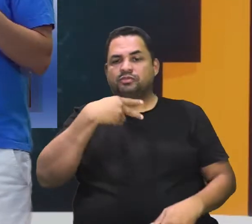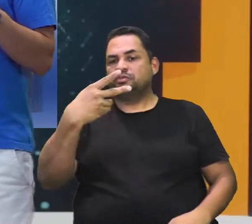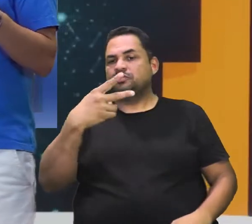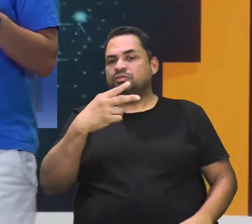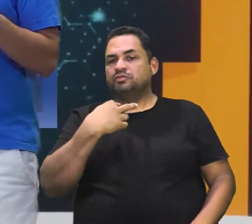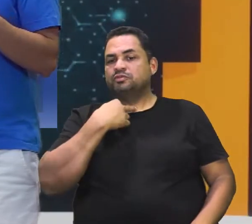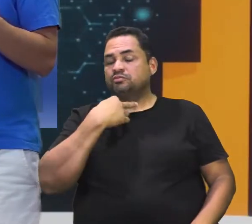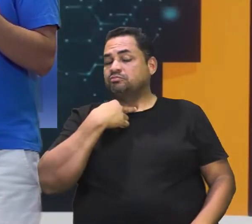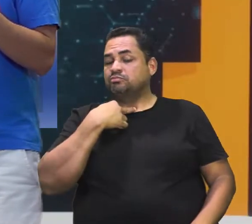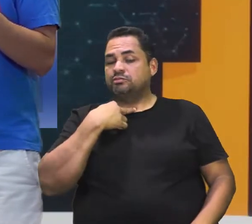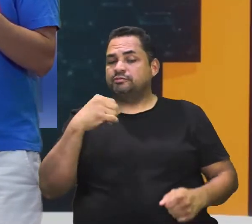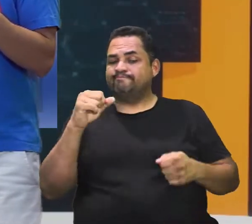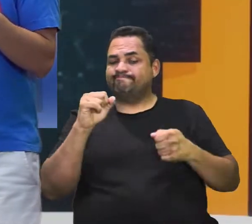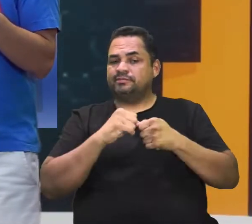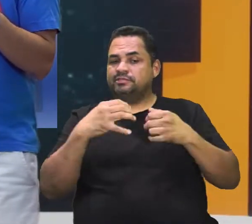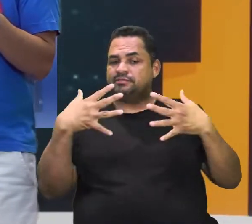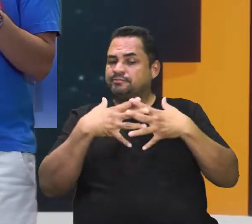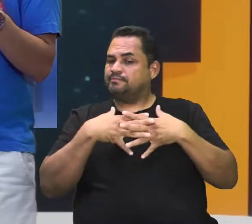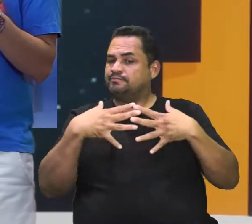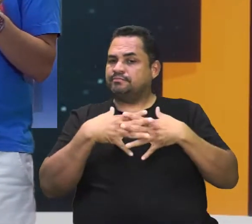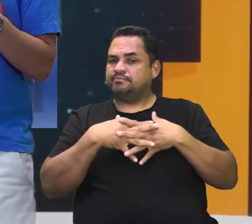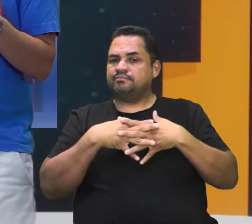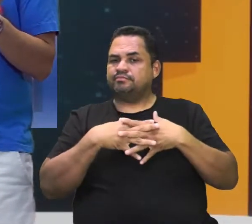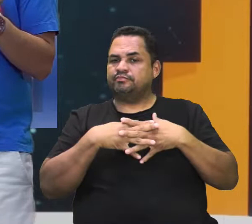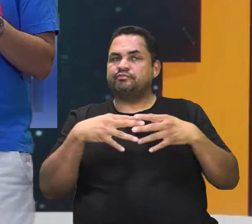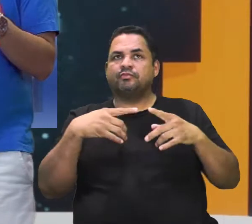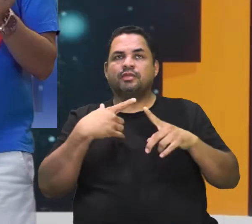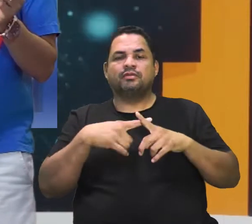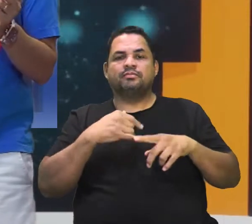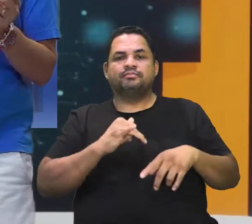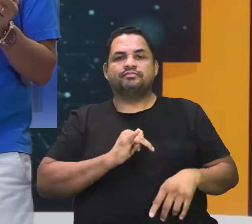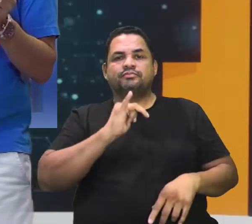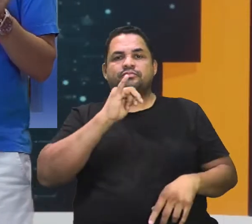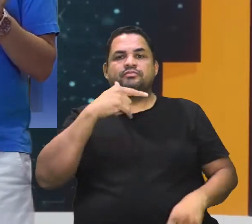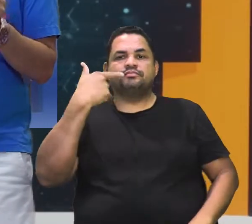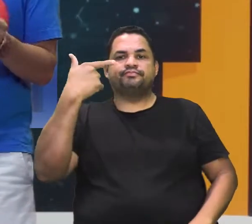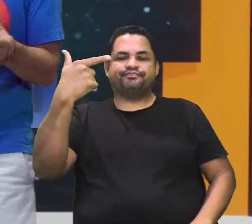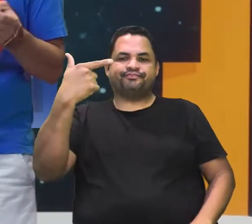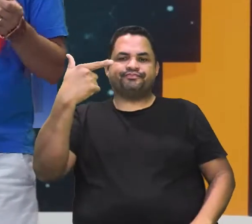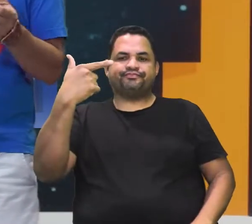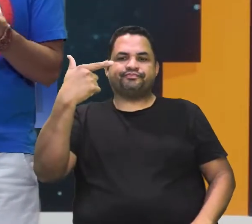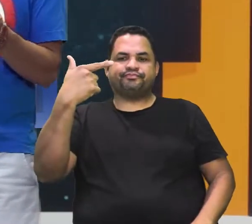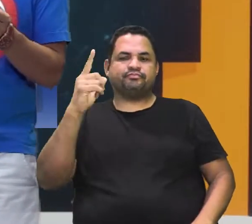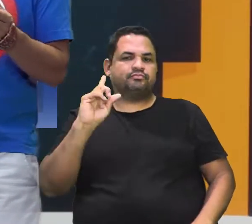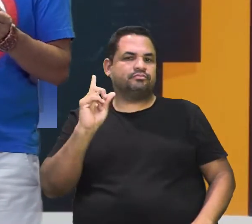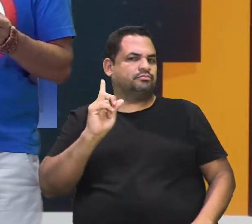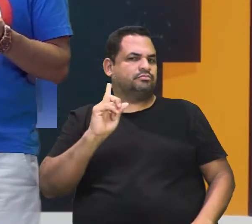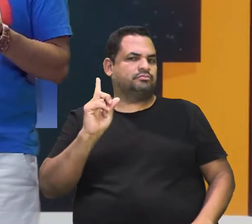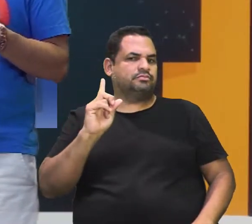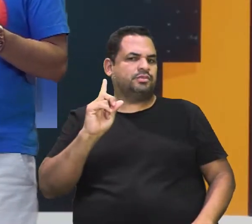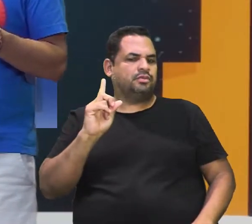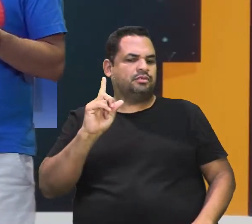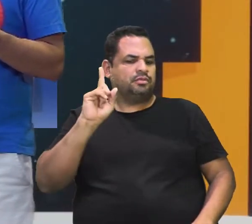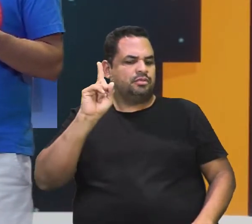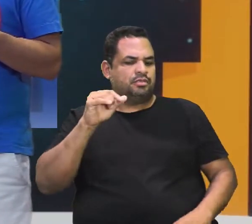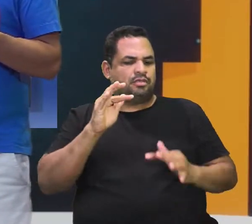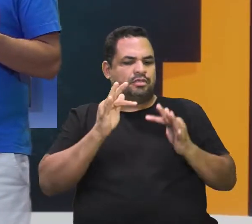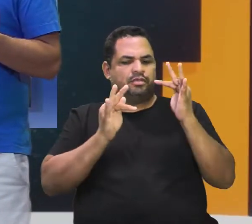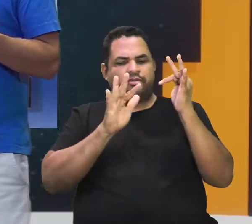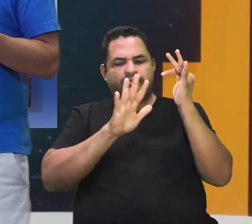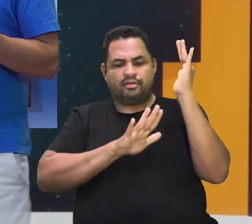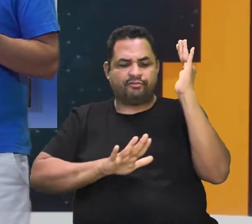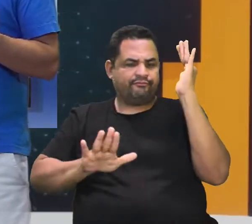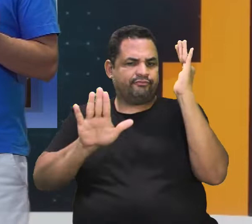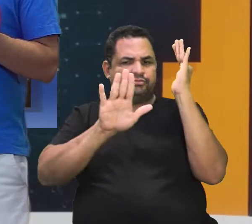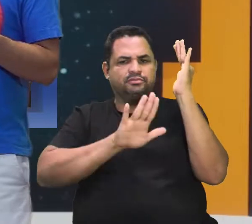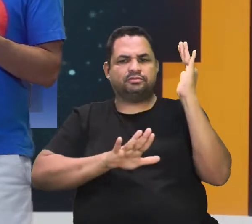não posso confundir, porque a do y ao quadrado, nenhuma delas são consideradas função, quando jogada na ideia